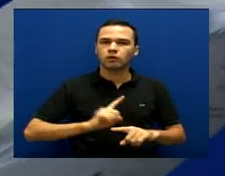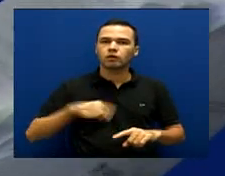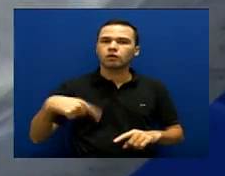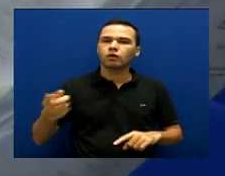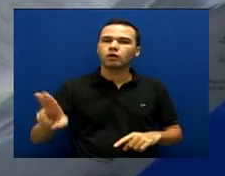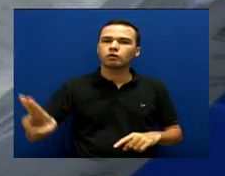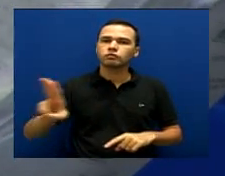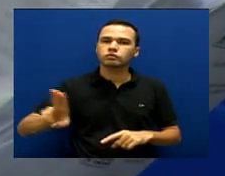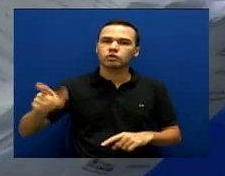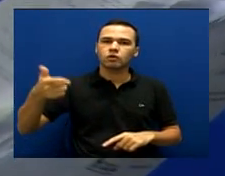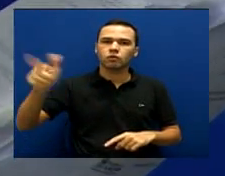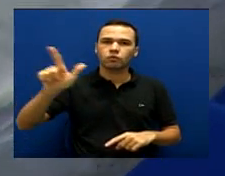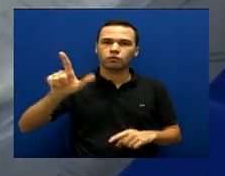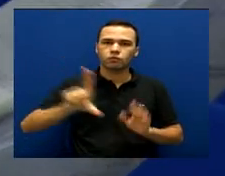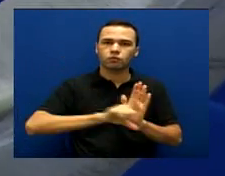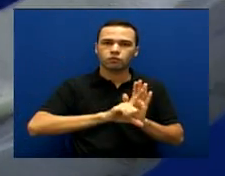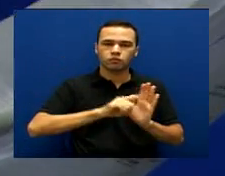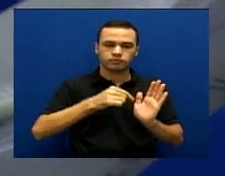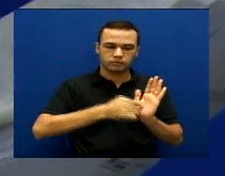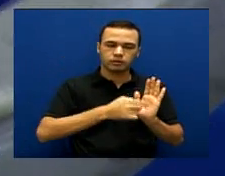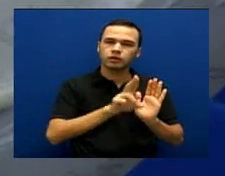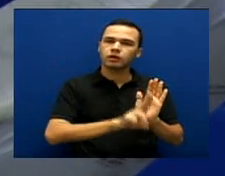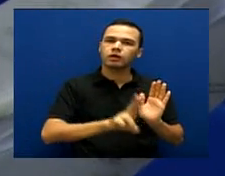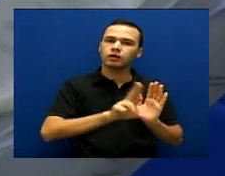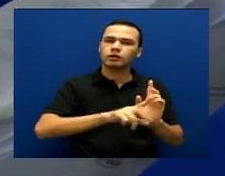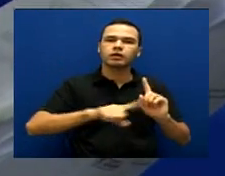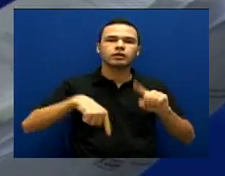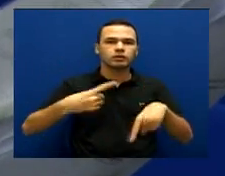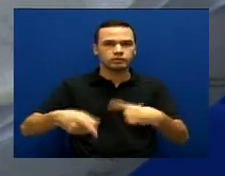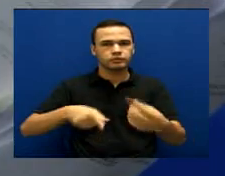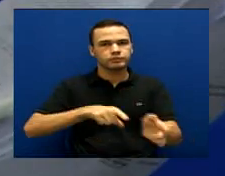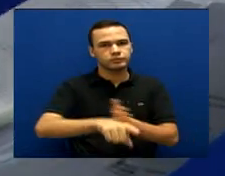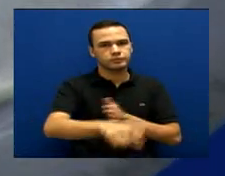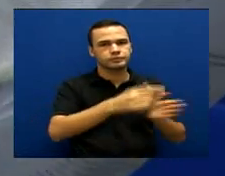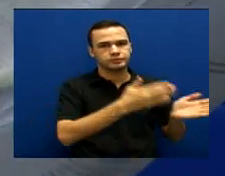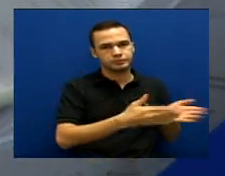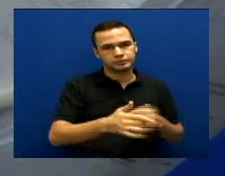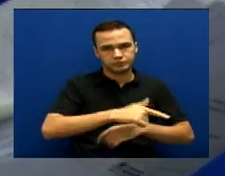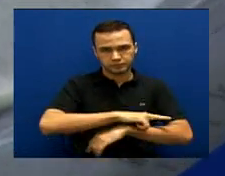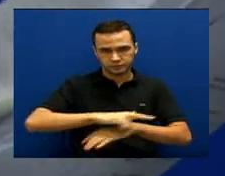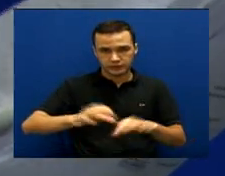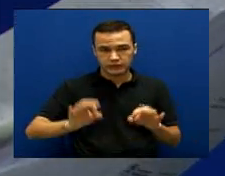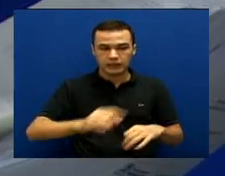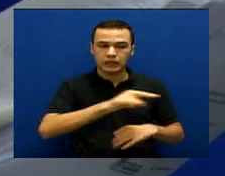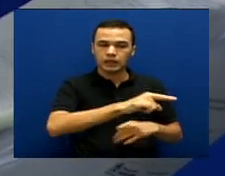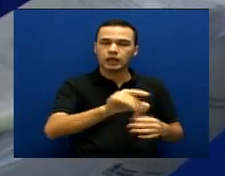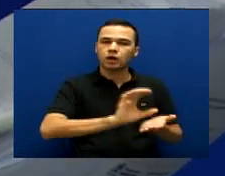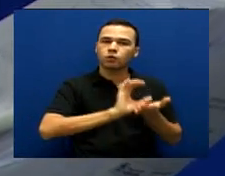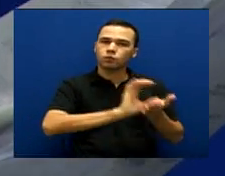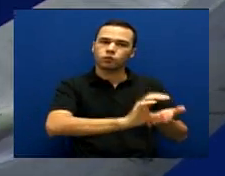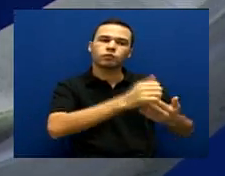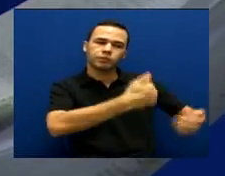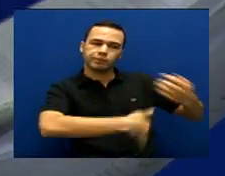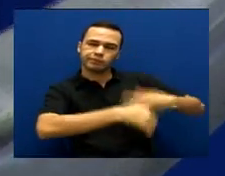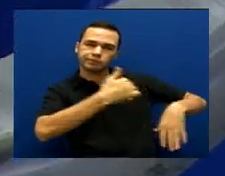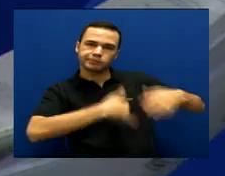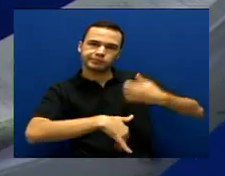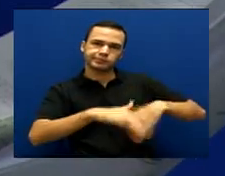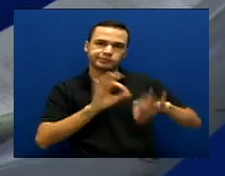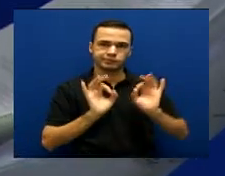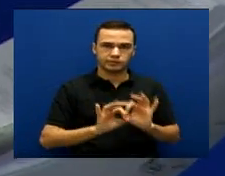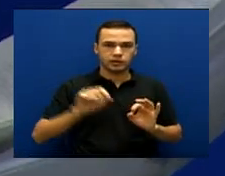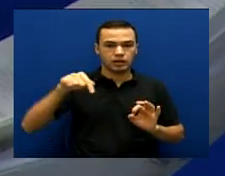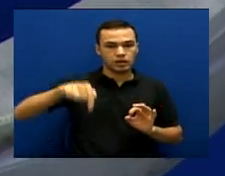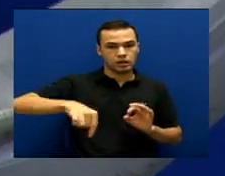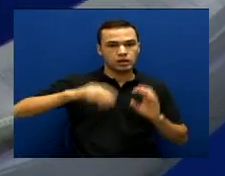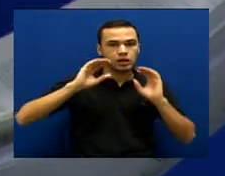ferramenta do regimento pra fazer a pergunta formal e as comissões vão ter que dar respostas formais então essa